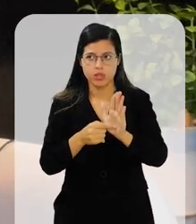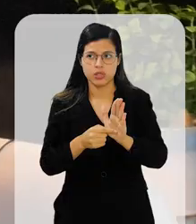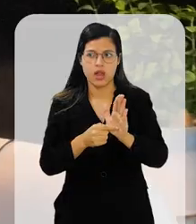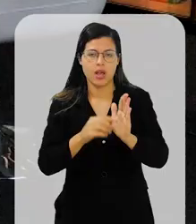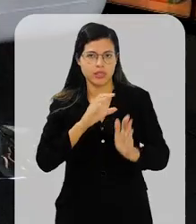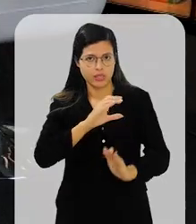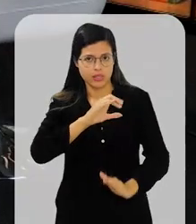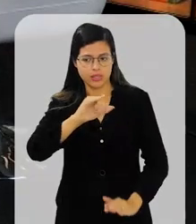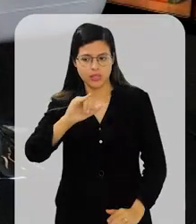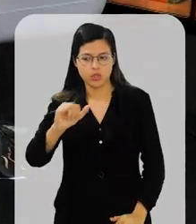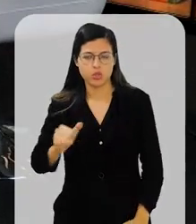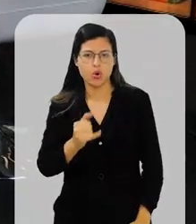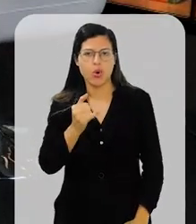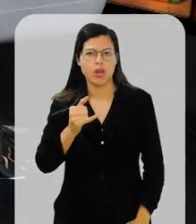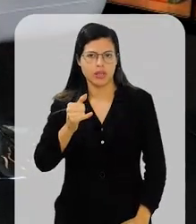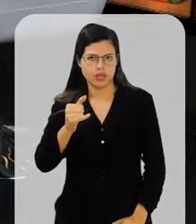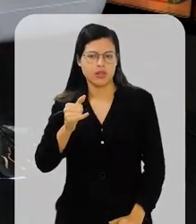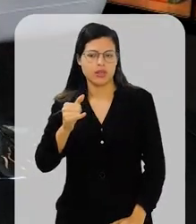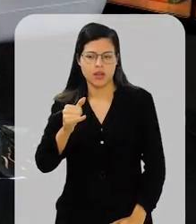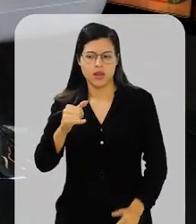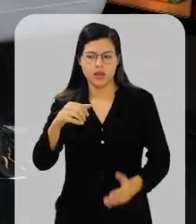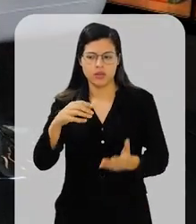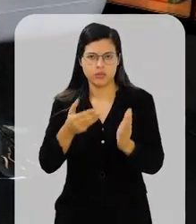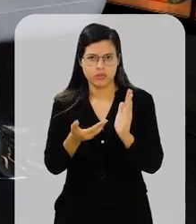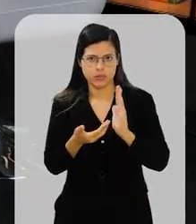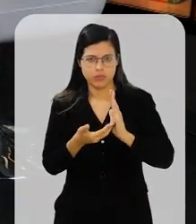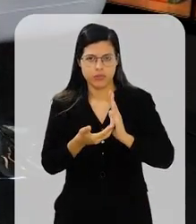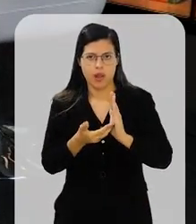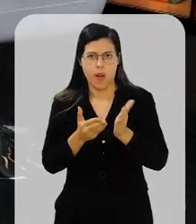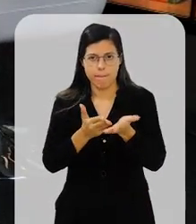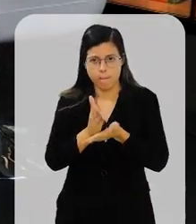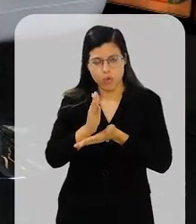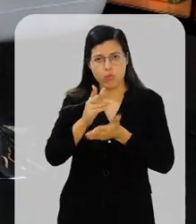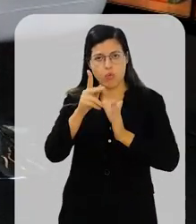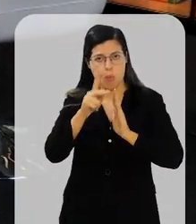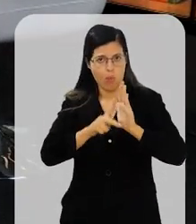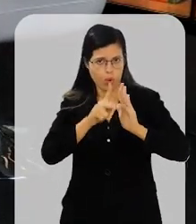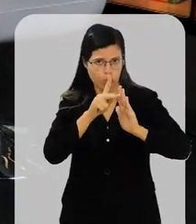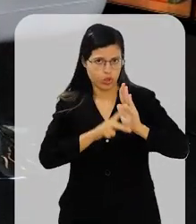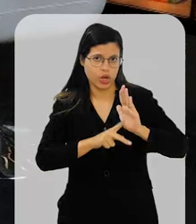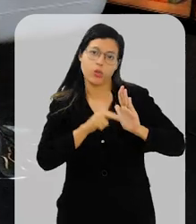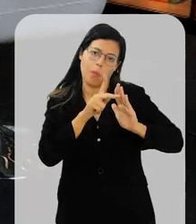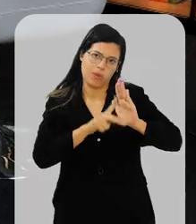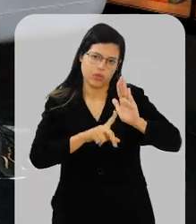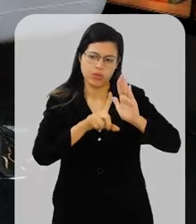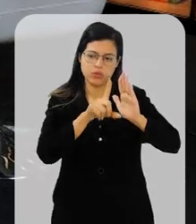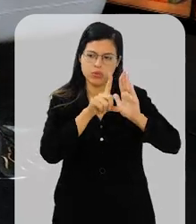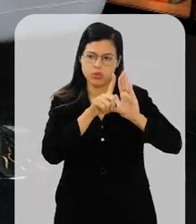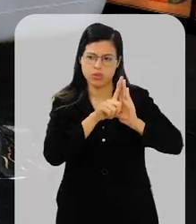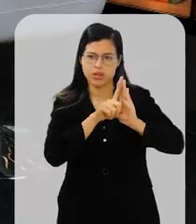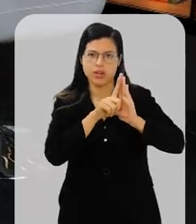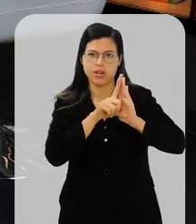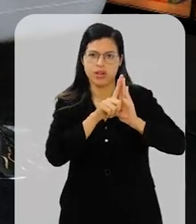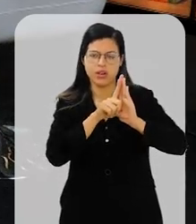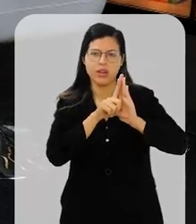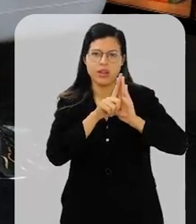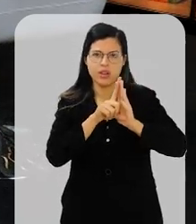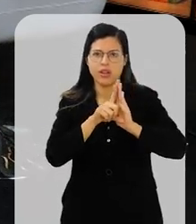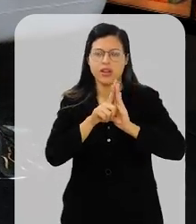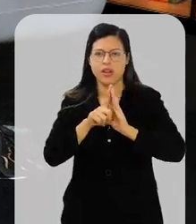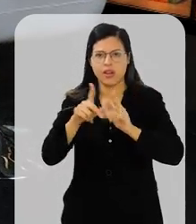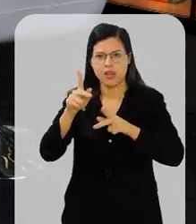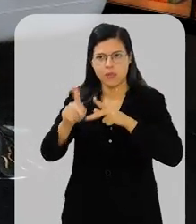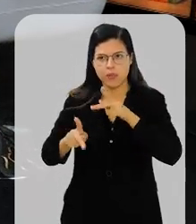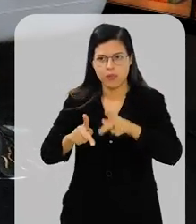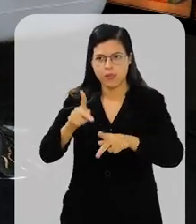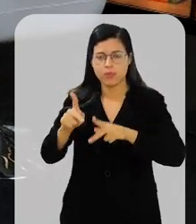A Comissão de Constituição e Justiça do Senado aprovou um projeto, né? Deixando claro que é um projeto de lei, escutou